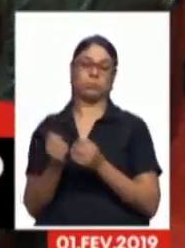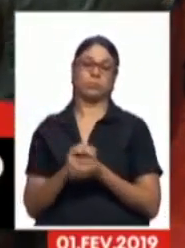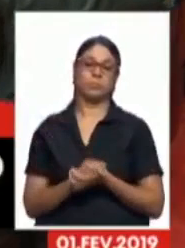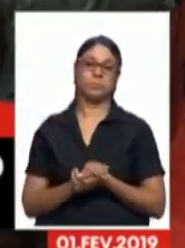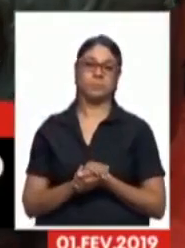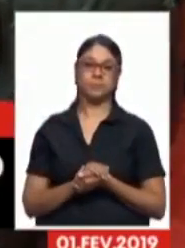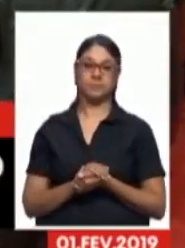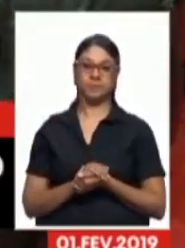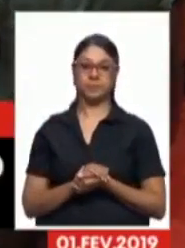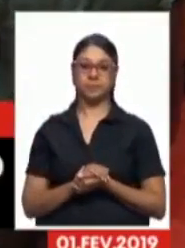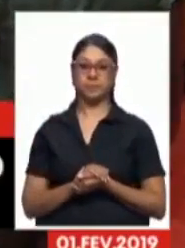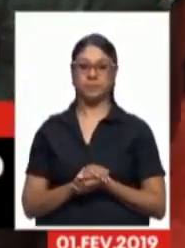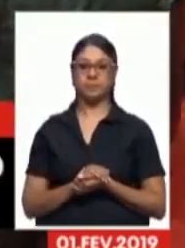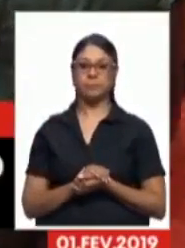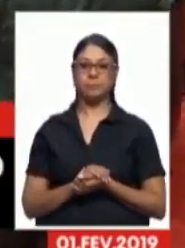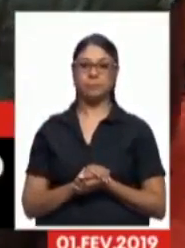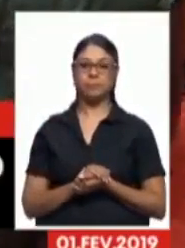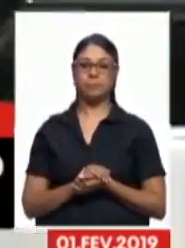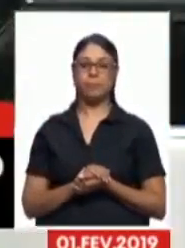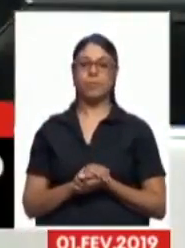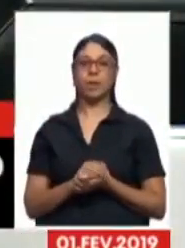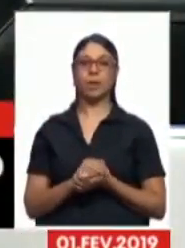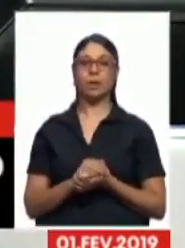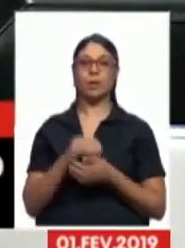biênio. Votaram sim.